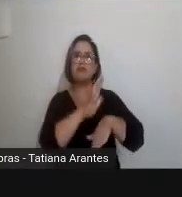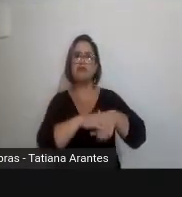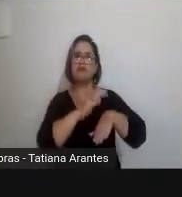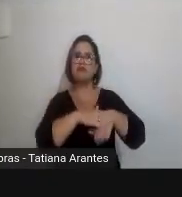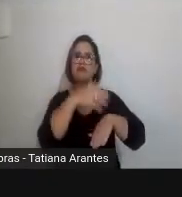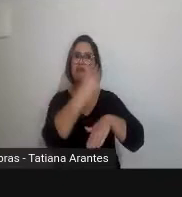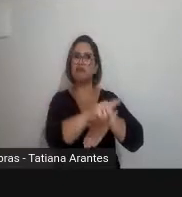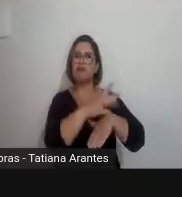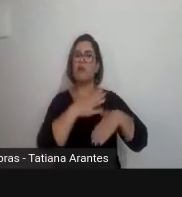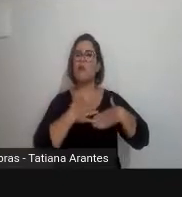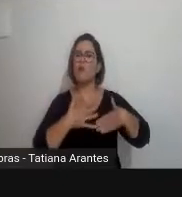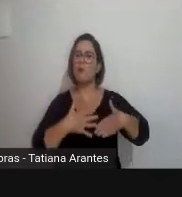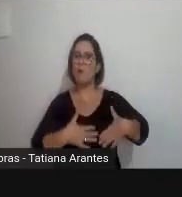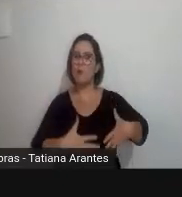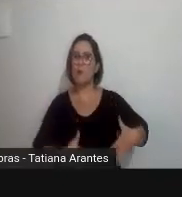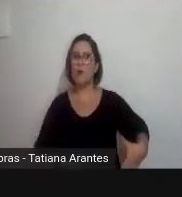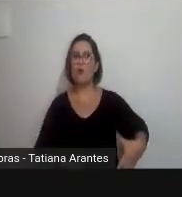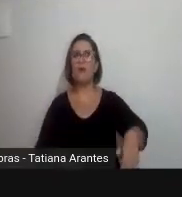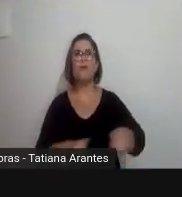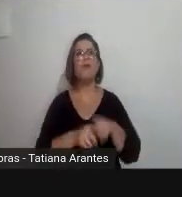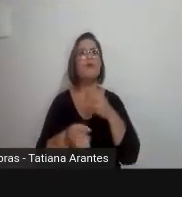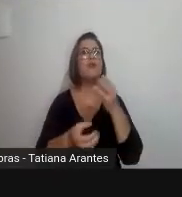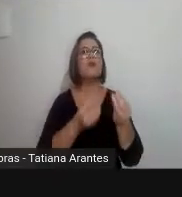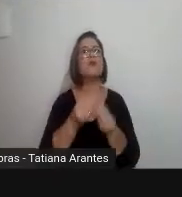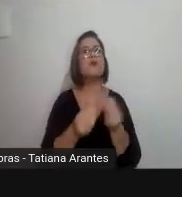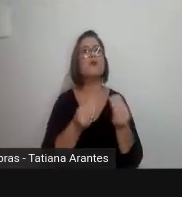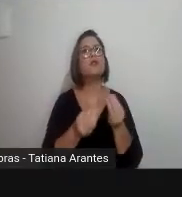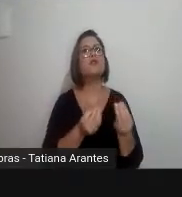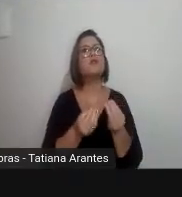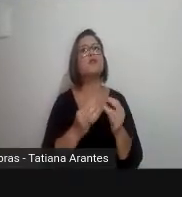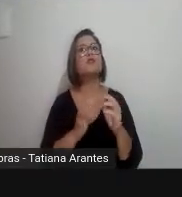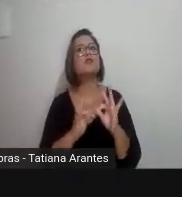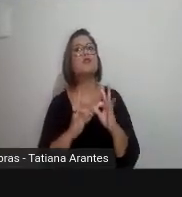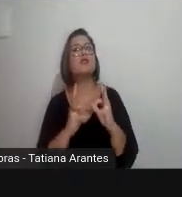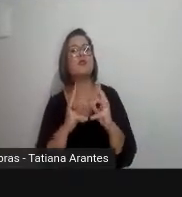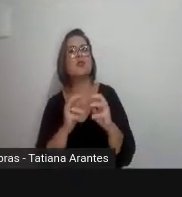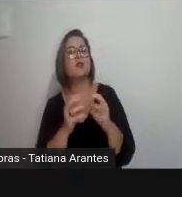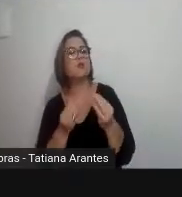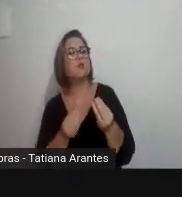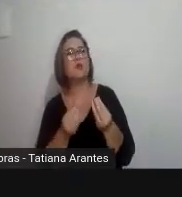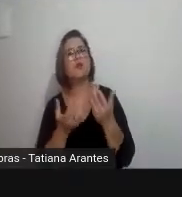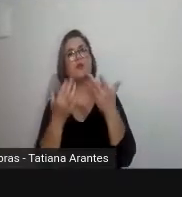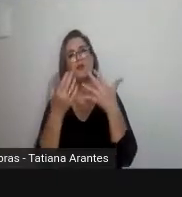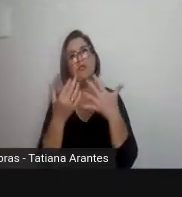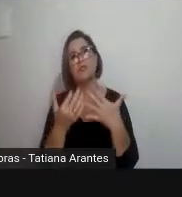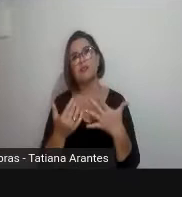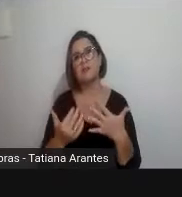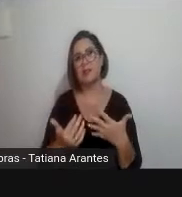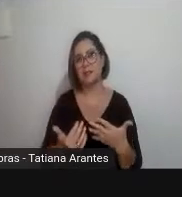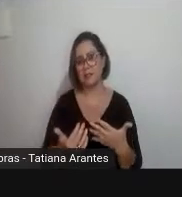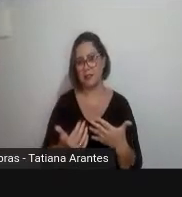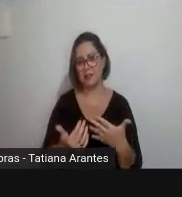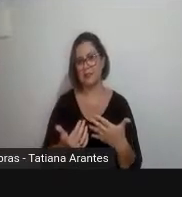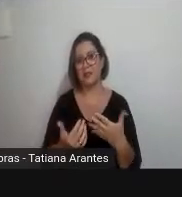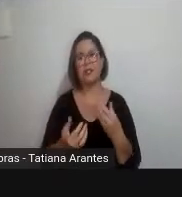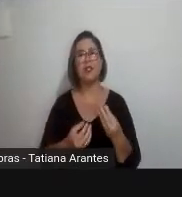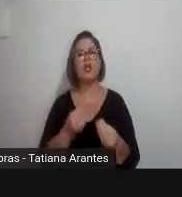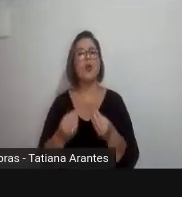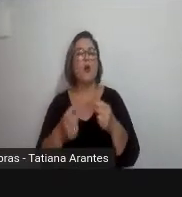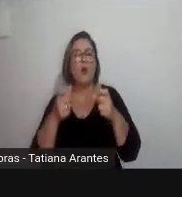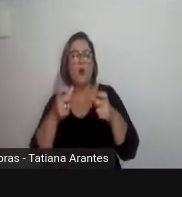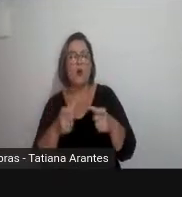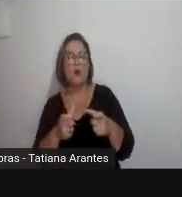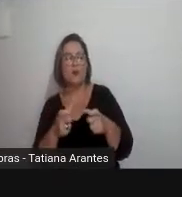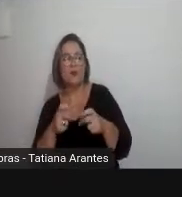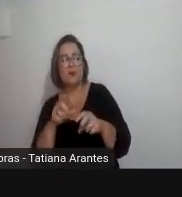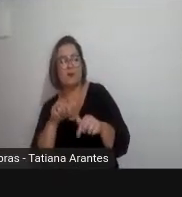o fisiológico dela. Essas noções, elas vão nortear todas as nossas orientações em